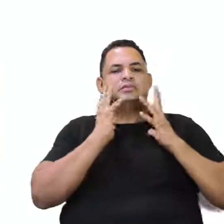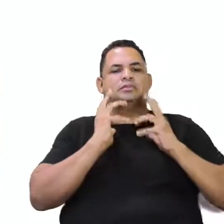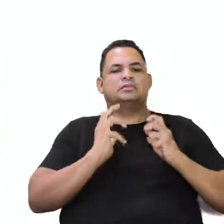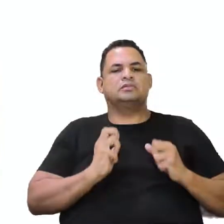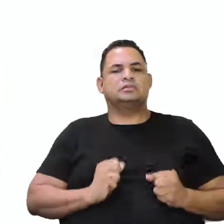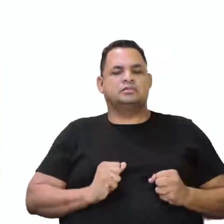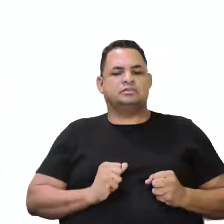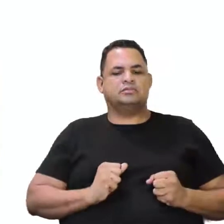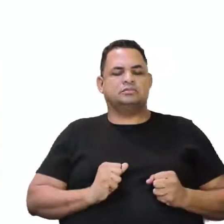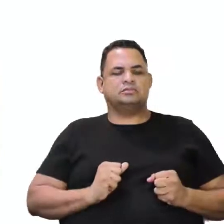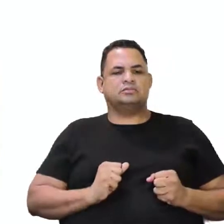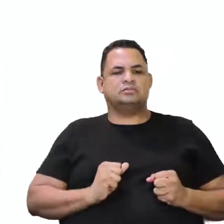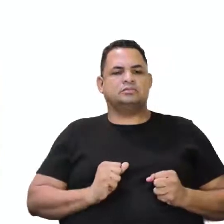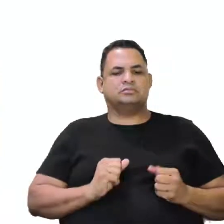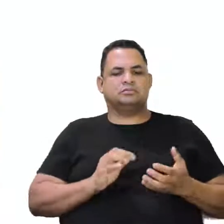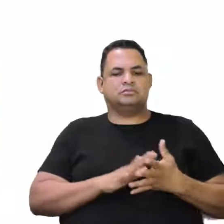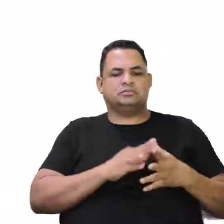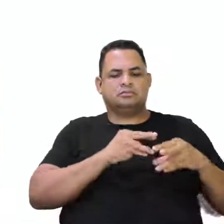terreno. Como assim?